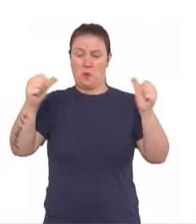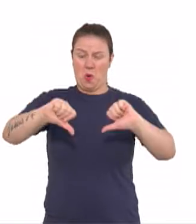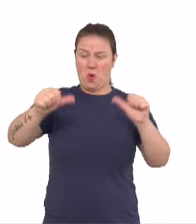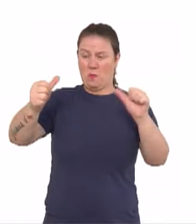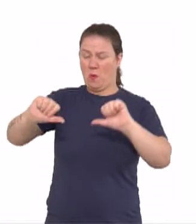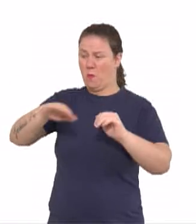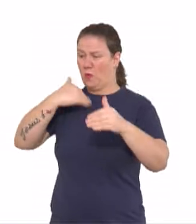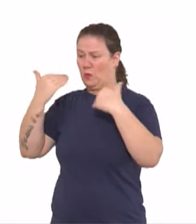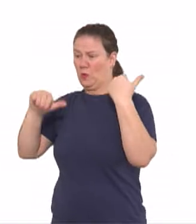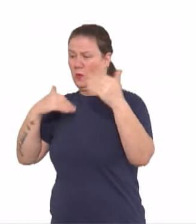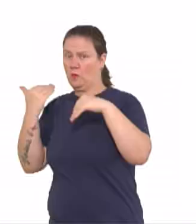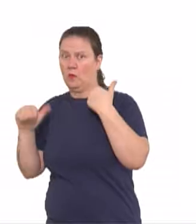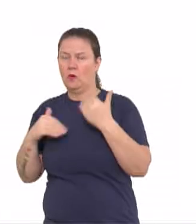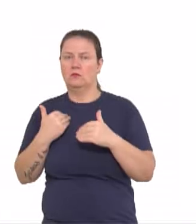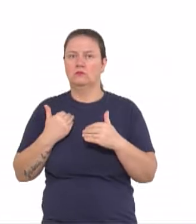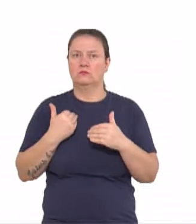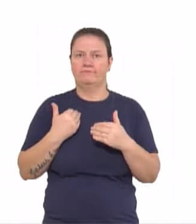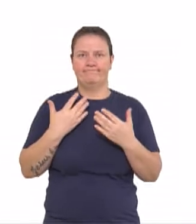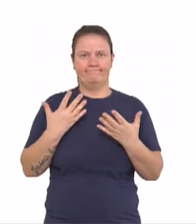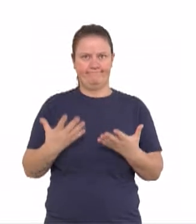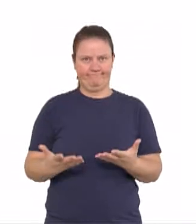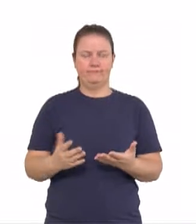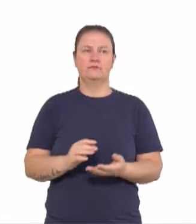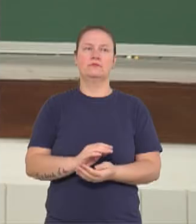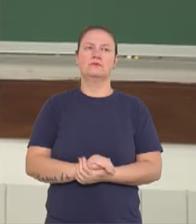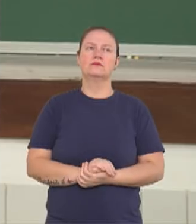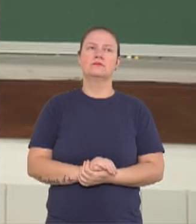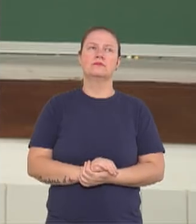da doença Covid-19.